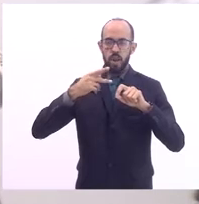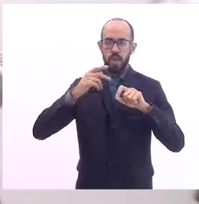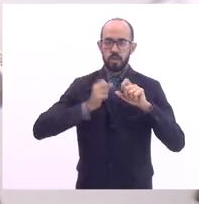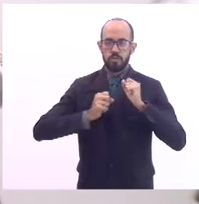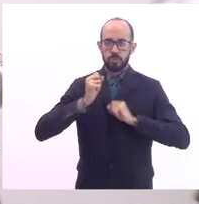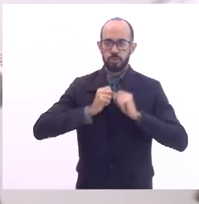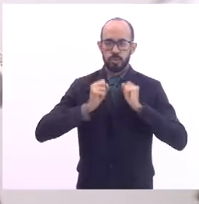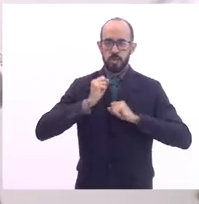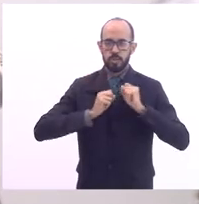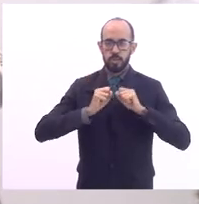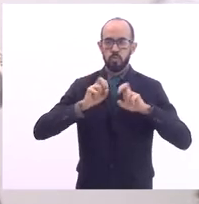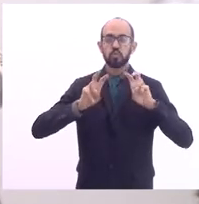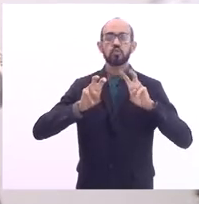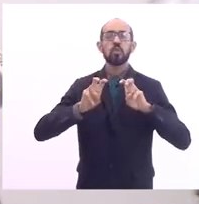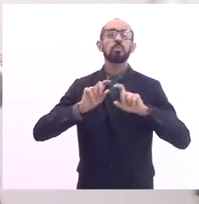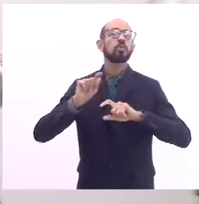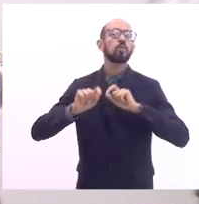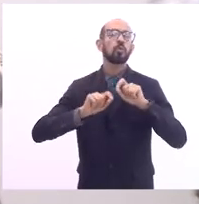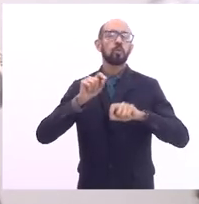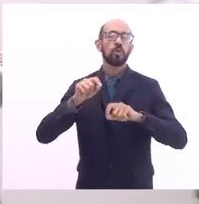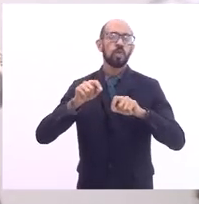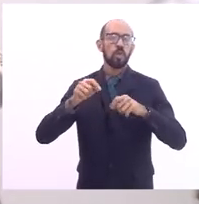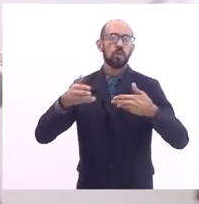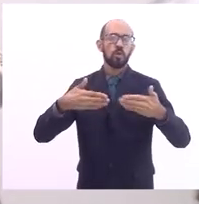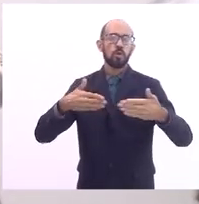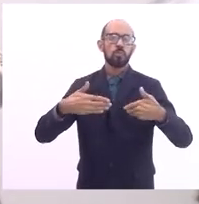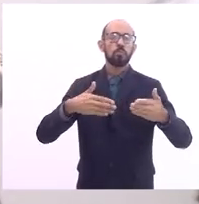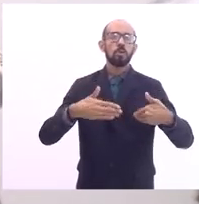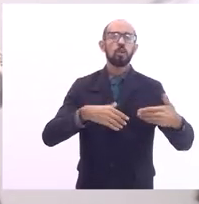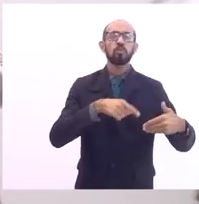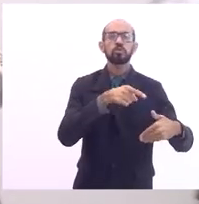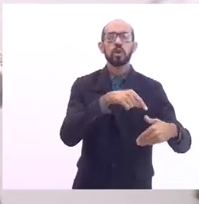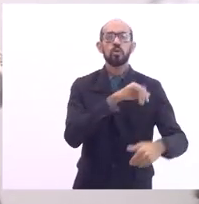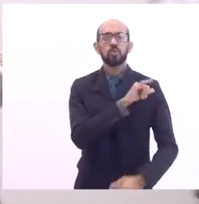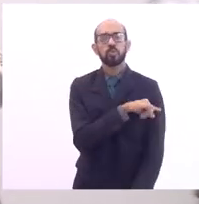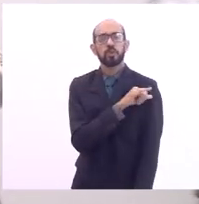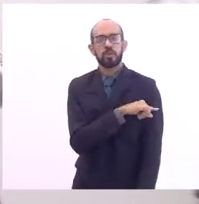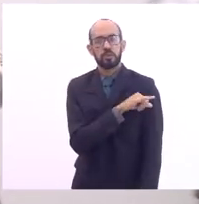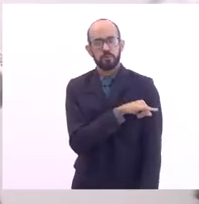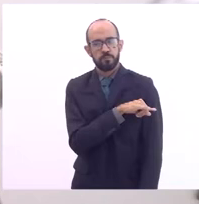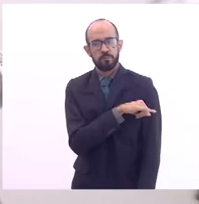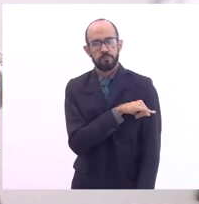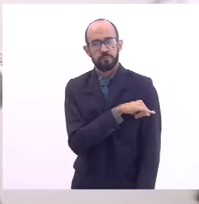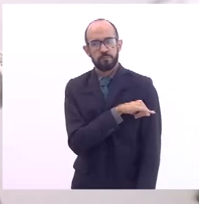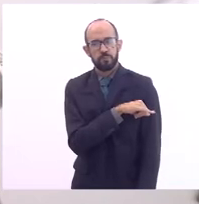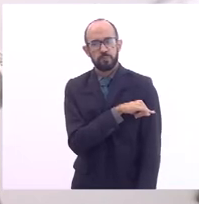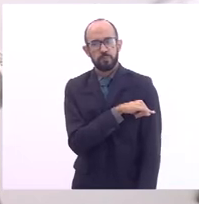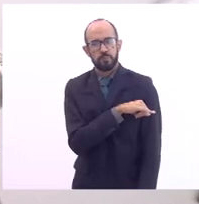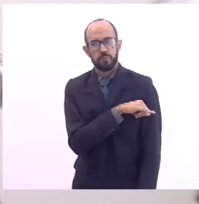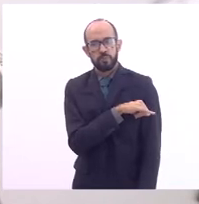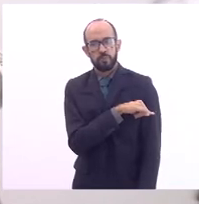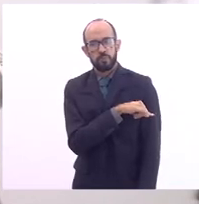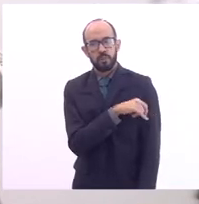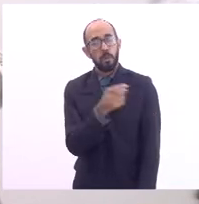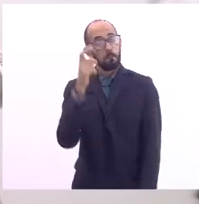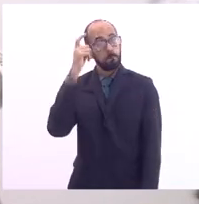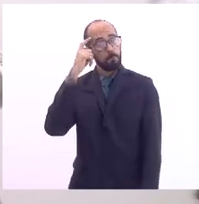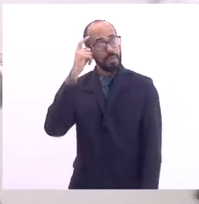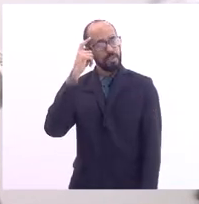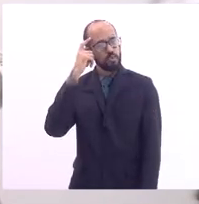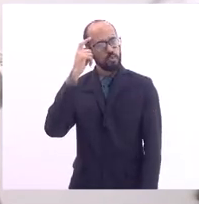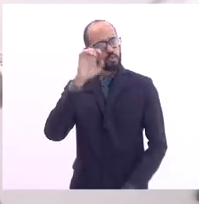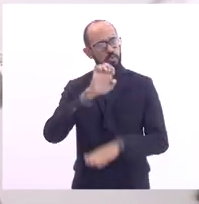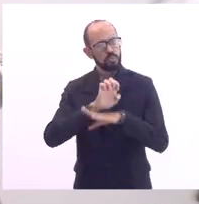indignação, é com relação ao setor produtivo do Rio de Janeiro. E aí eu saio um pouco de Niterói e penso um pouco no